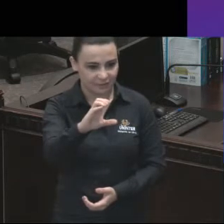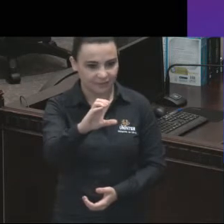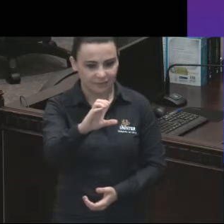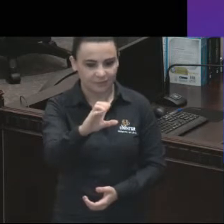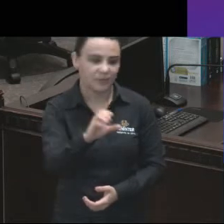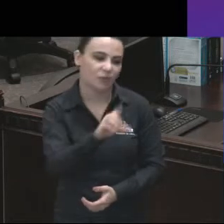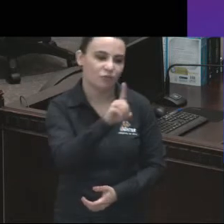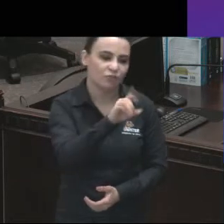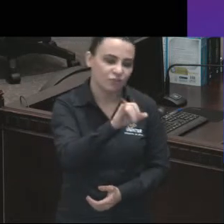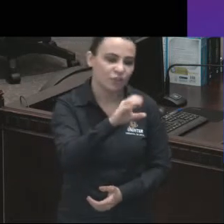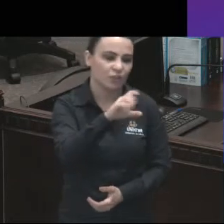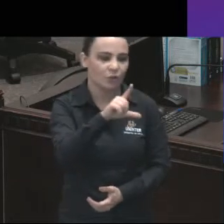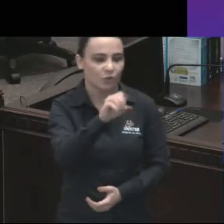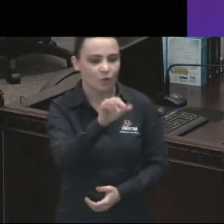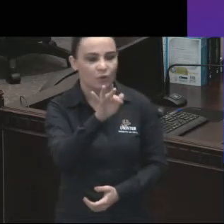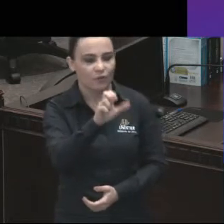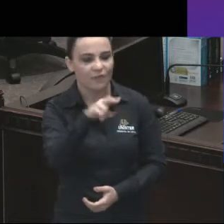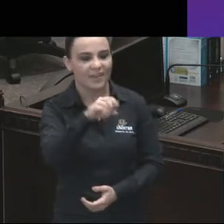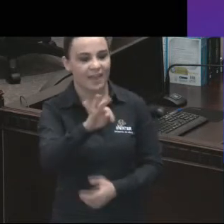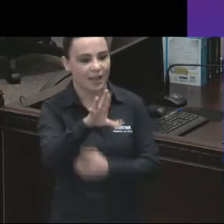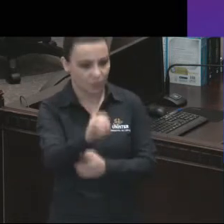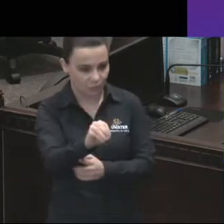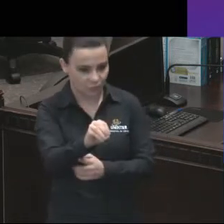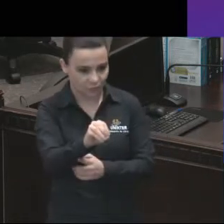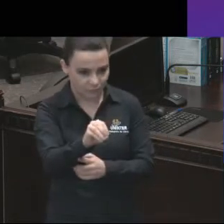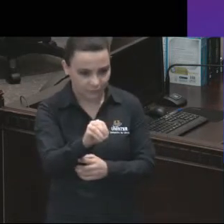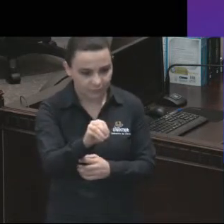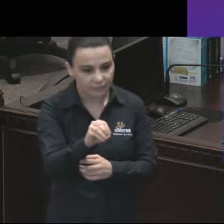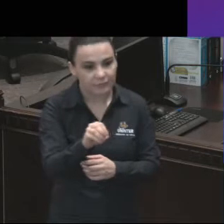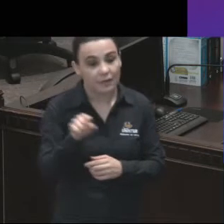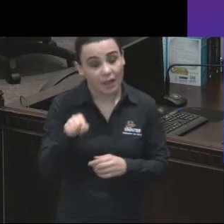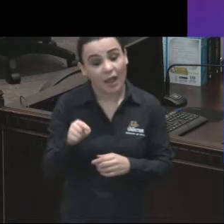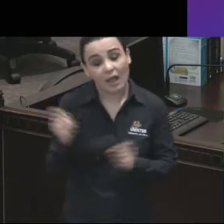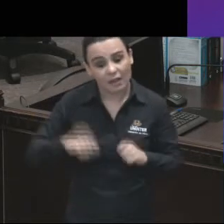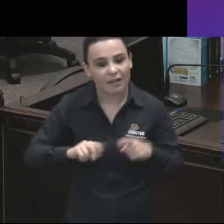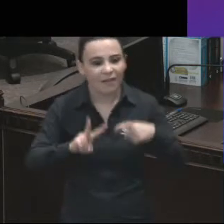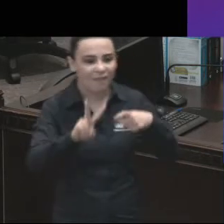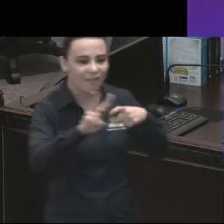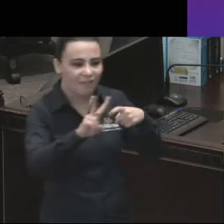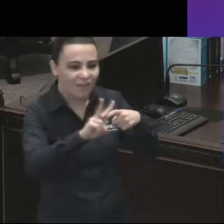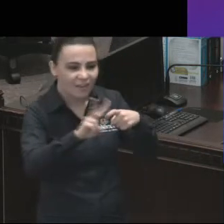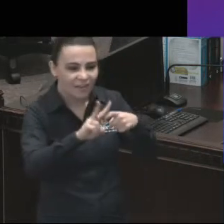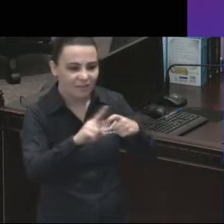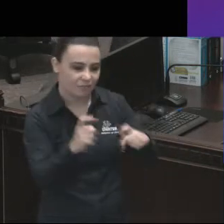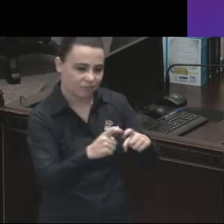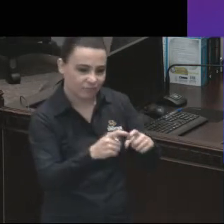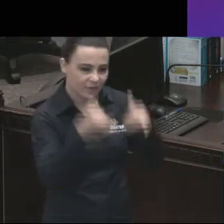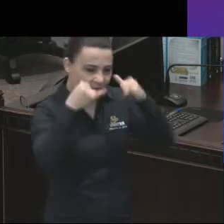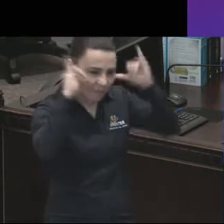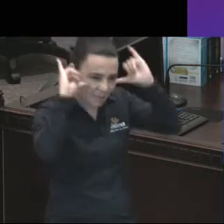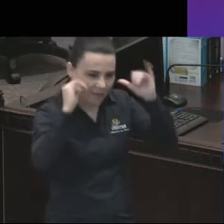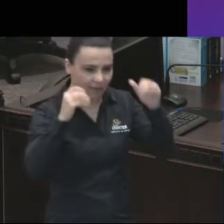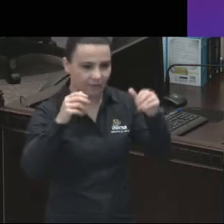permitida a utilização do diclofenaco na medicina veterinária, e então eles começaram a usar muito em bovinos, em cavalos,